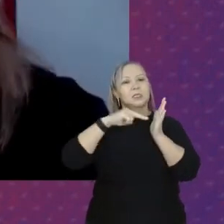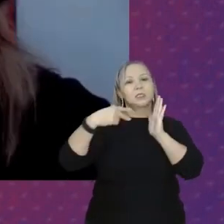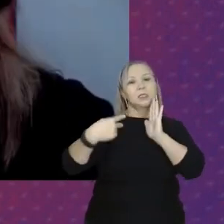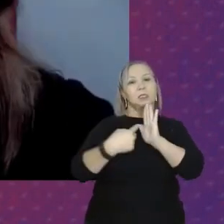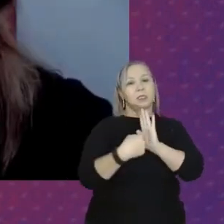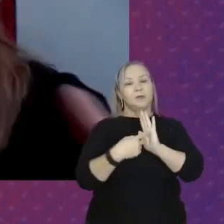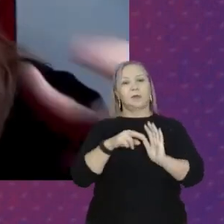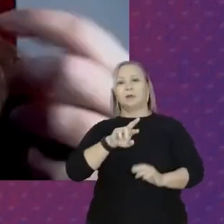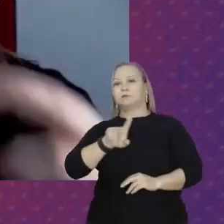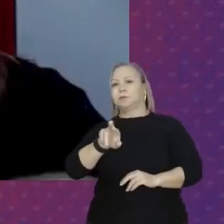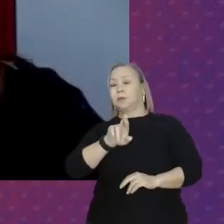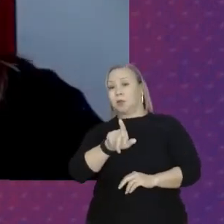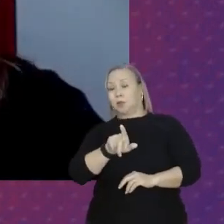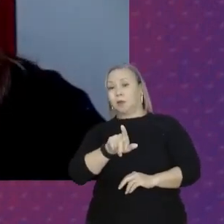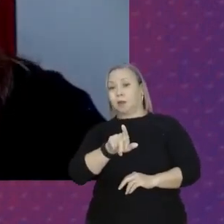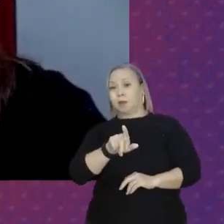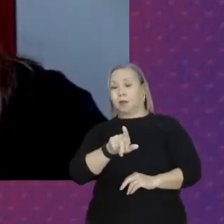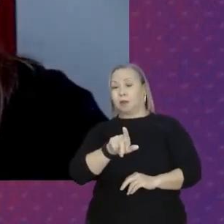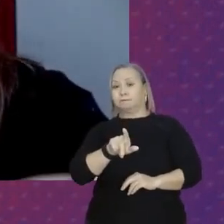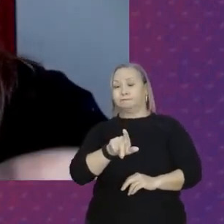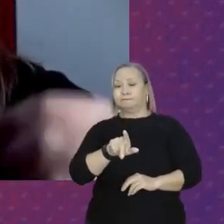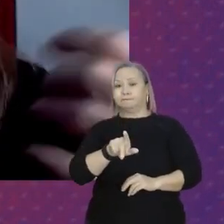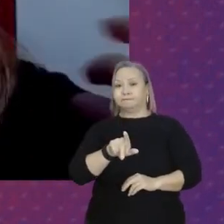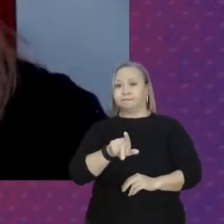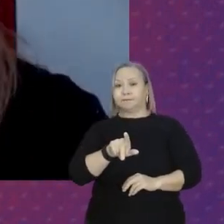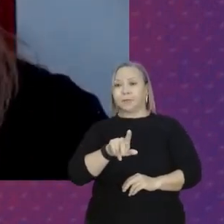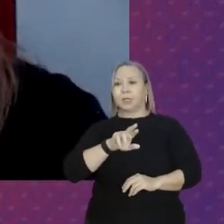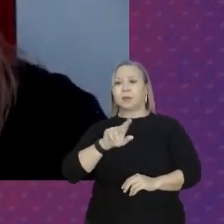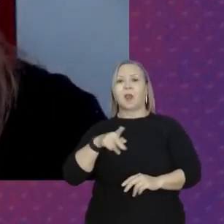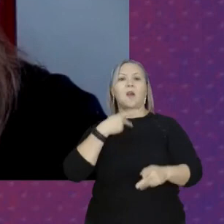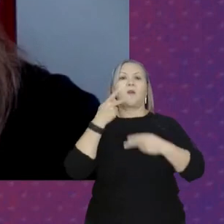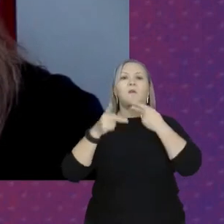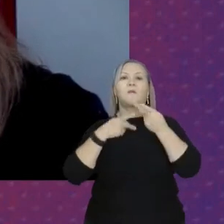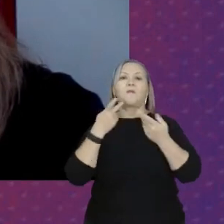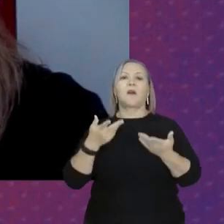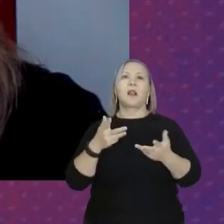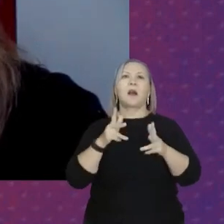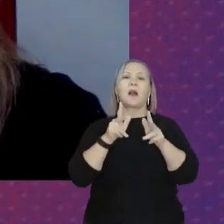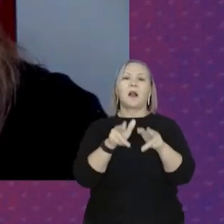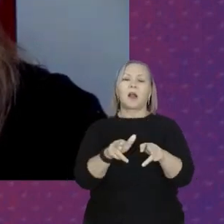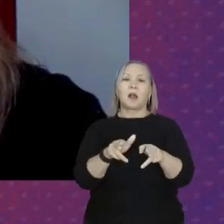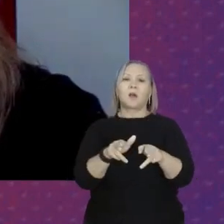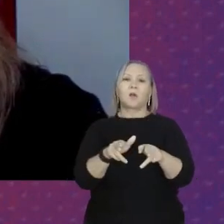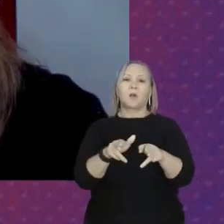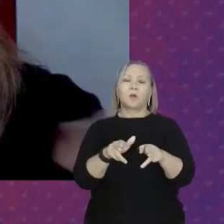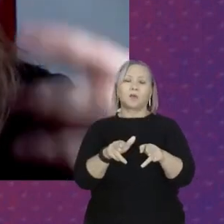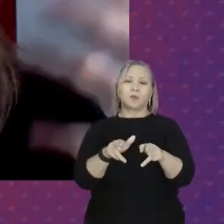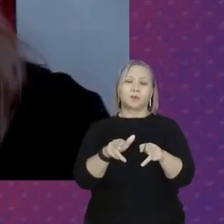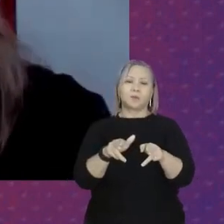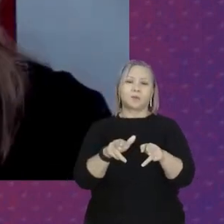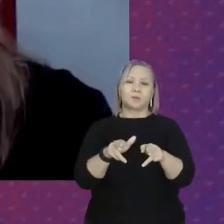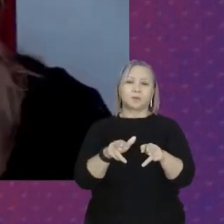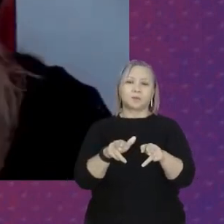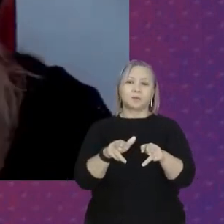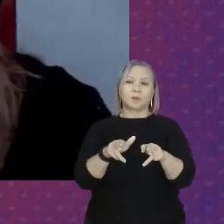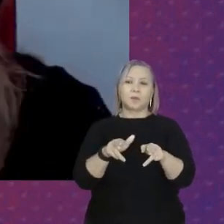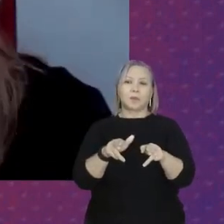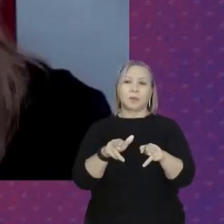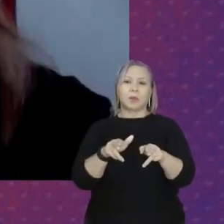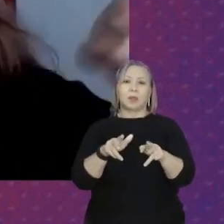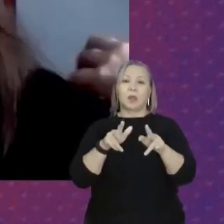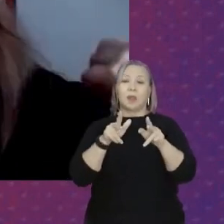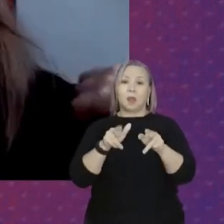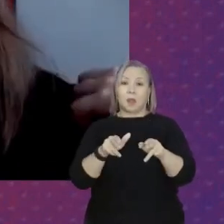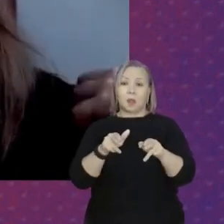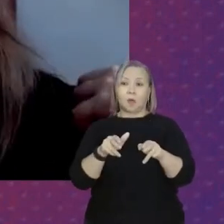a mesma coisa você falar sobre como a elite organiza o